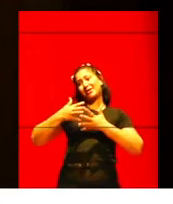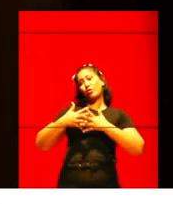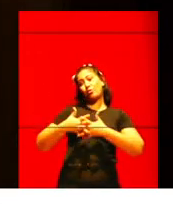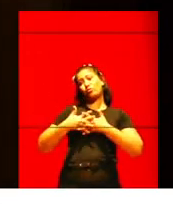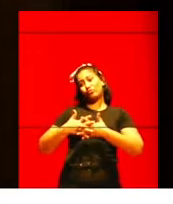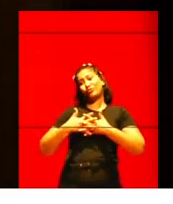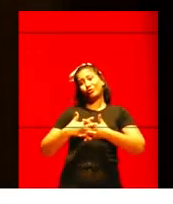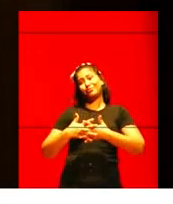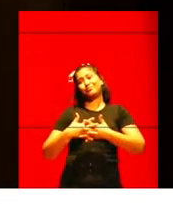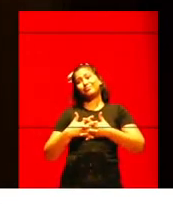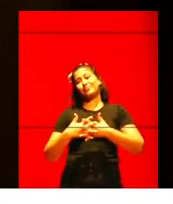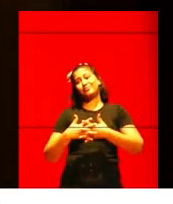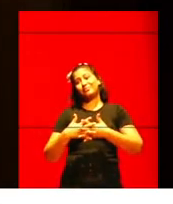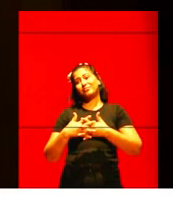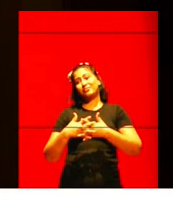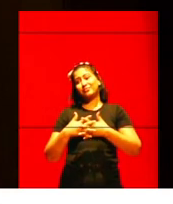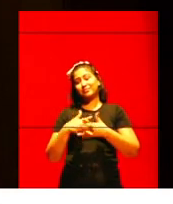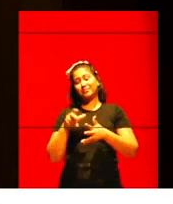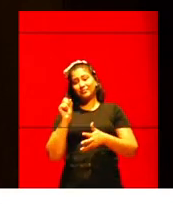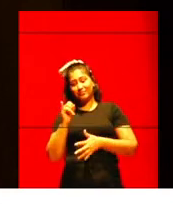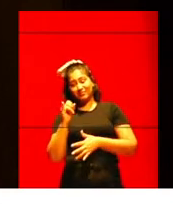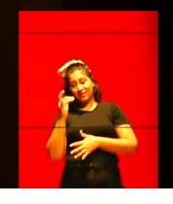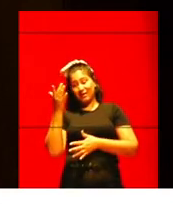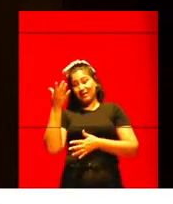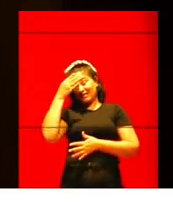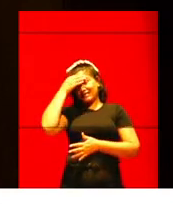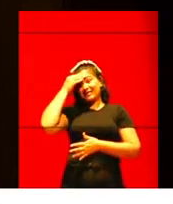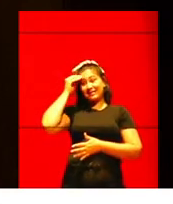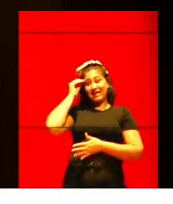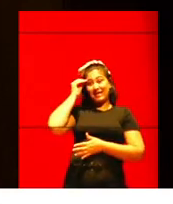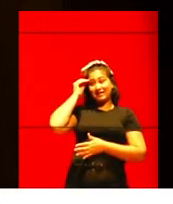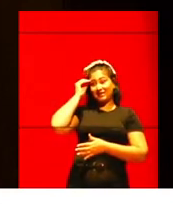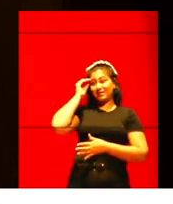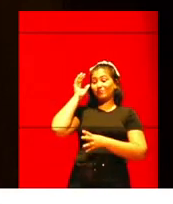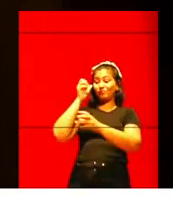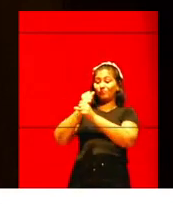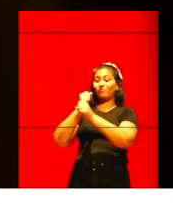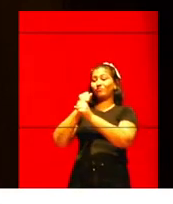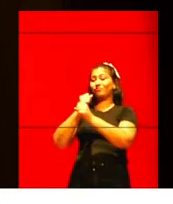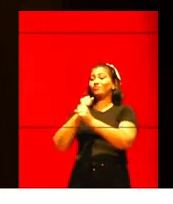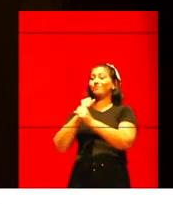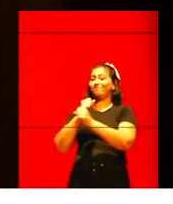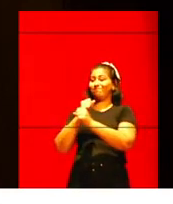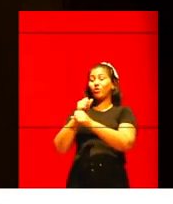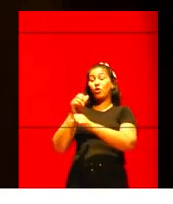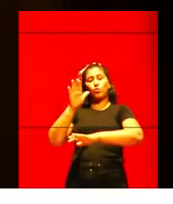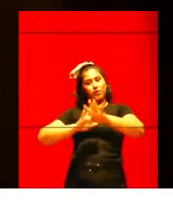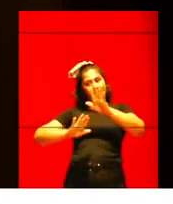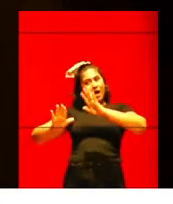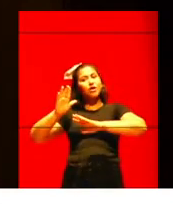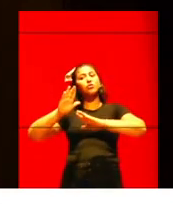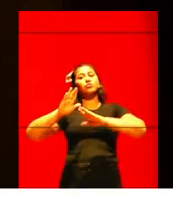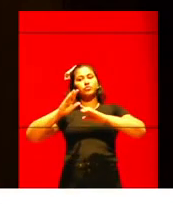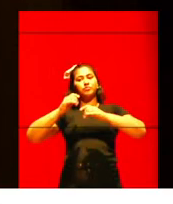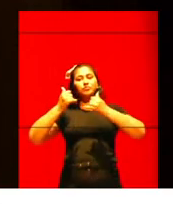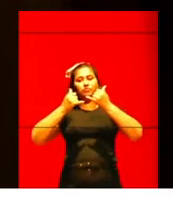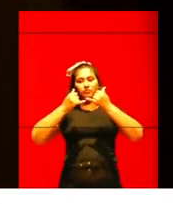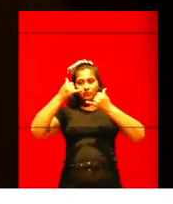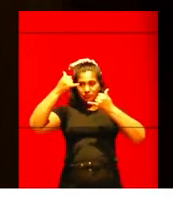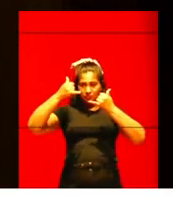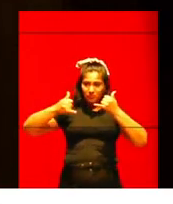ele começa a ver só os carbonos que estão em evidência e esquece os que estão no sistema de linhas. Então, cuidado. Pegou